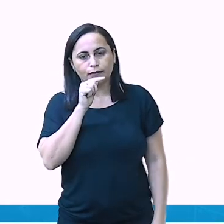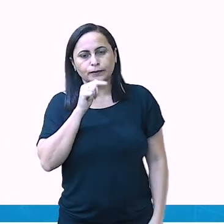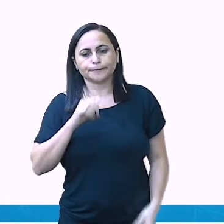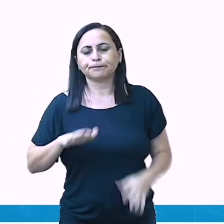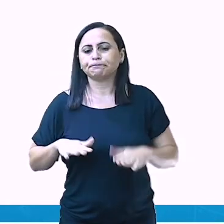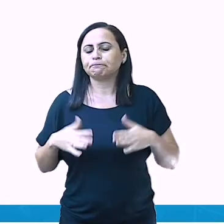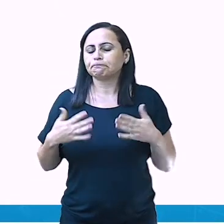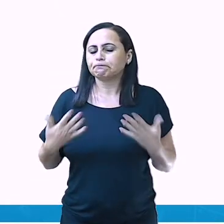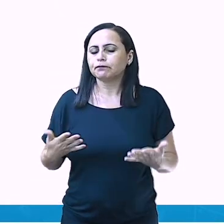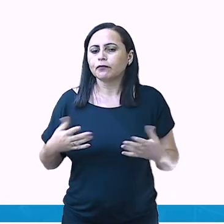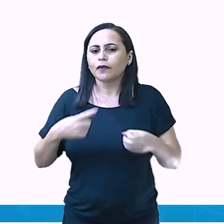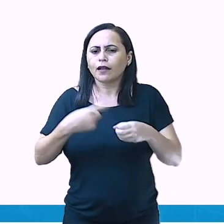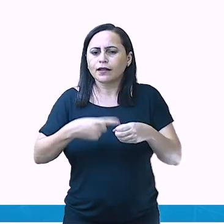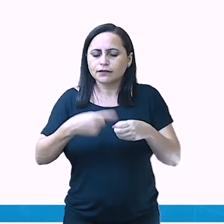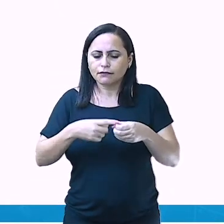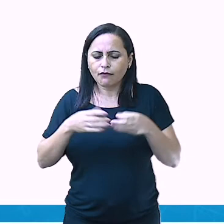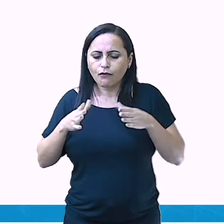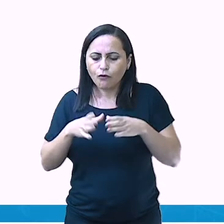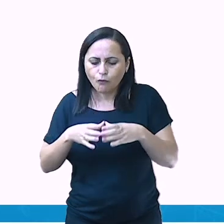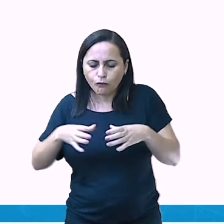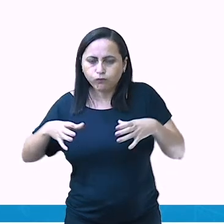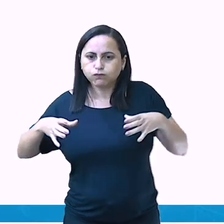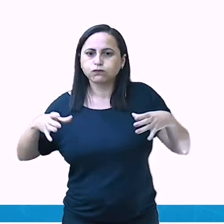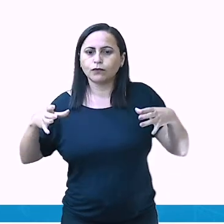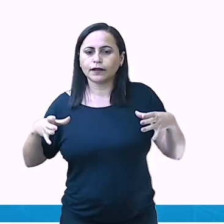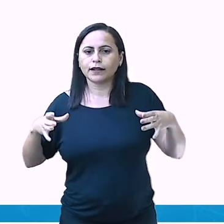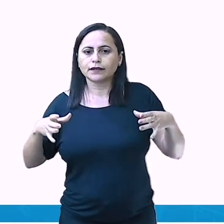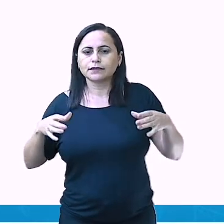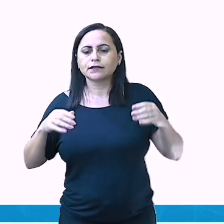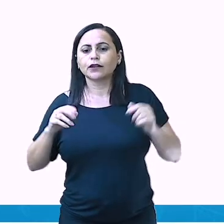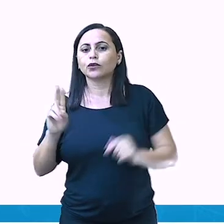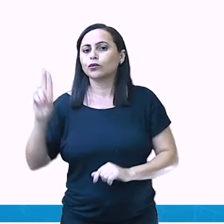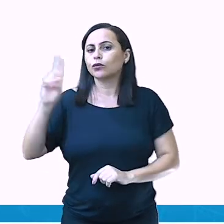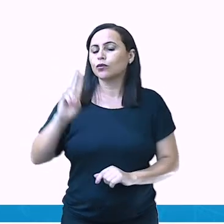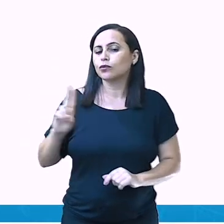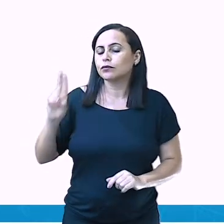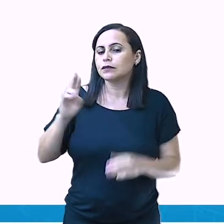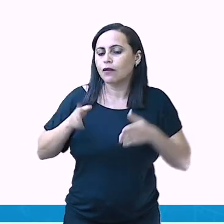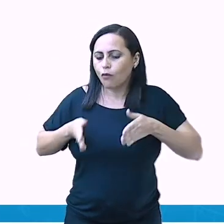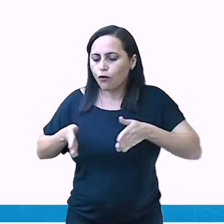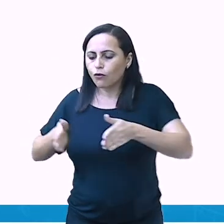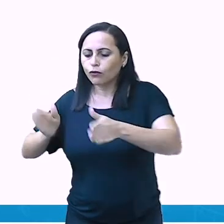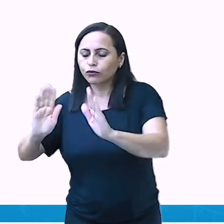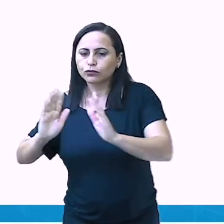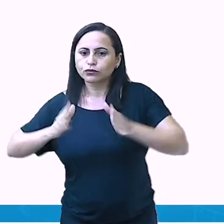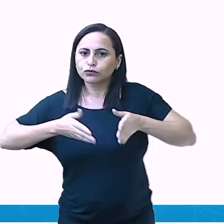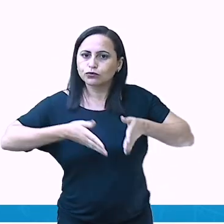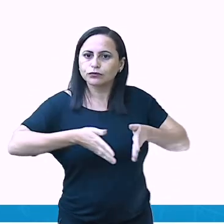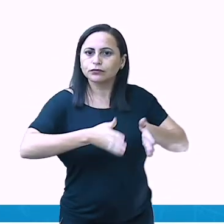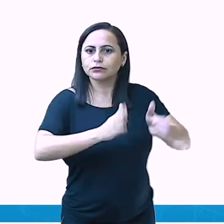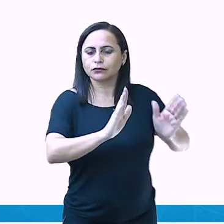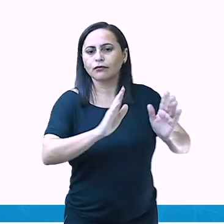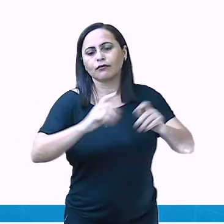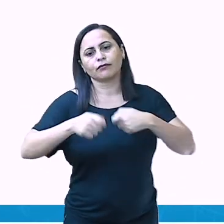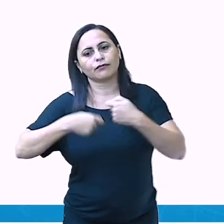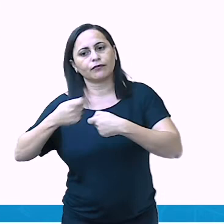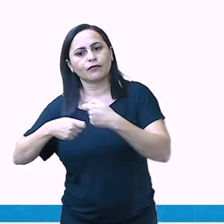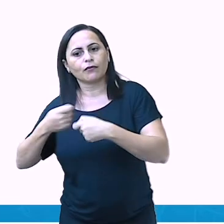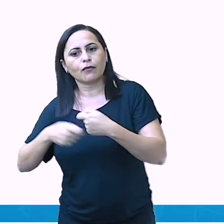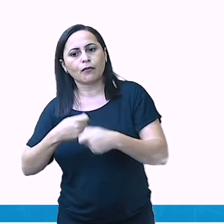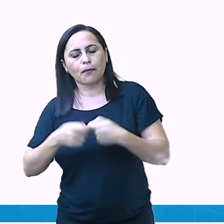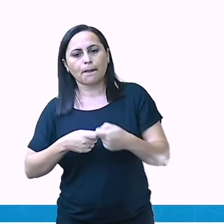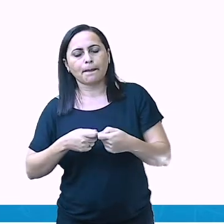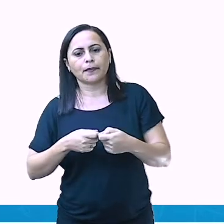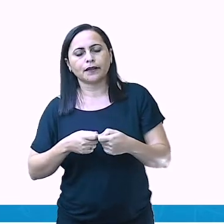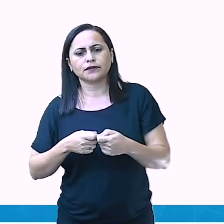né, evoluindo por essas rotas de comércio, porque muitos navegantes, como que fala que pode ser tanto por terra